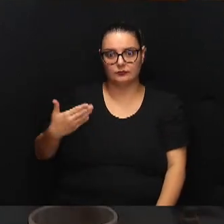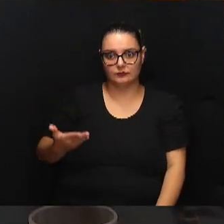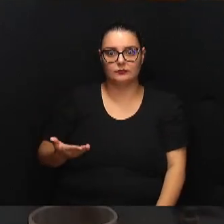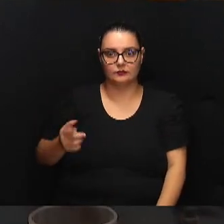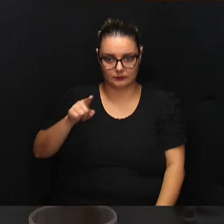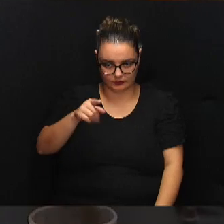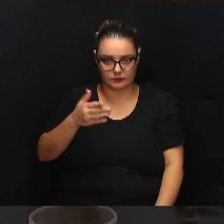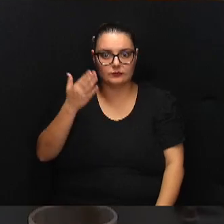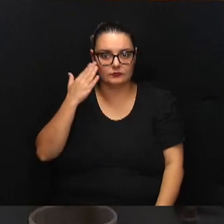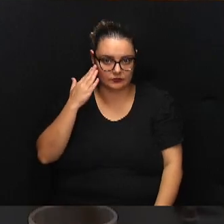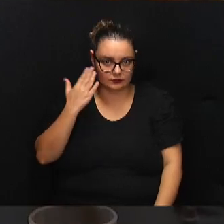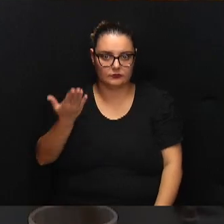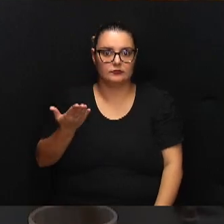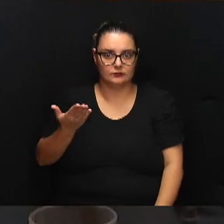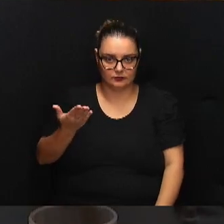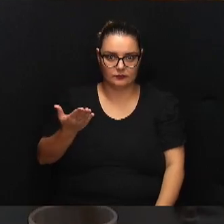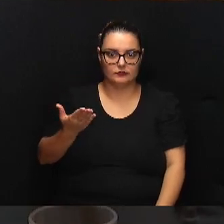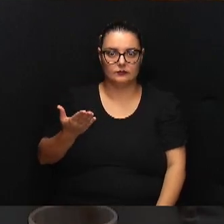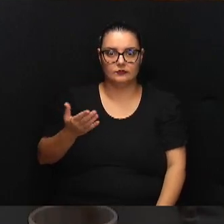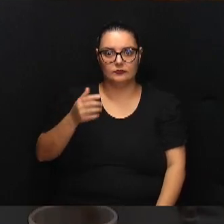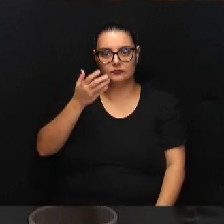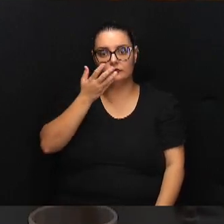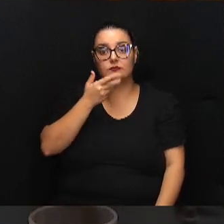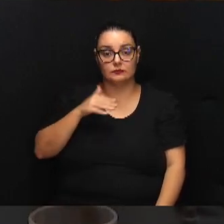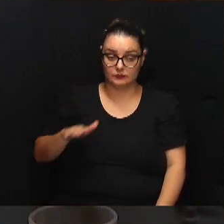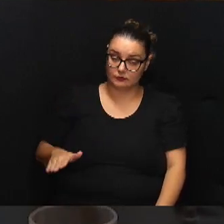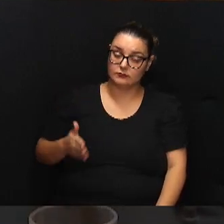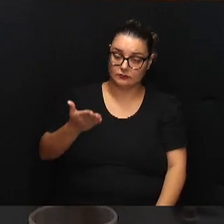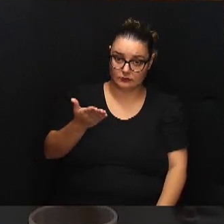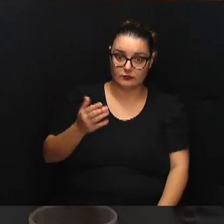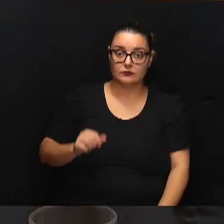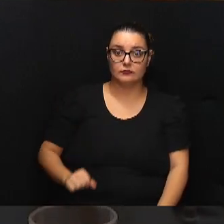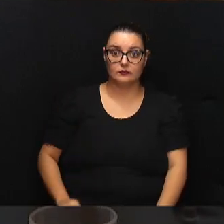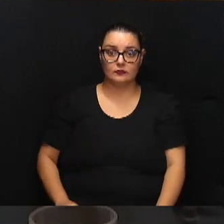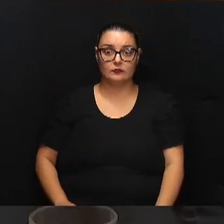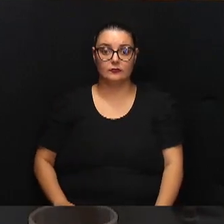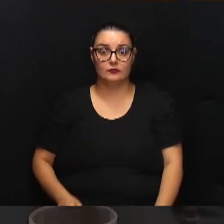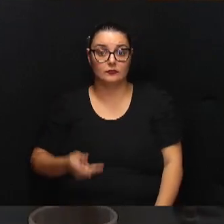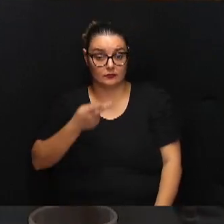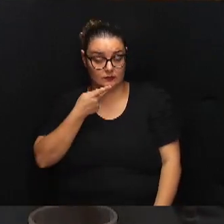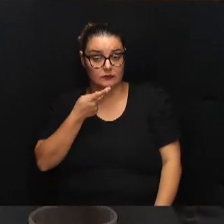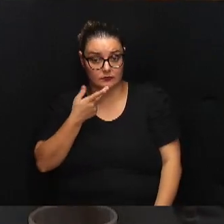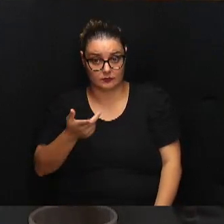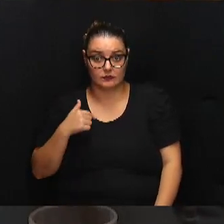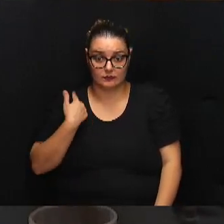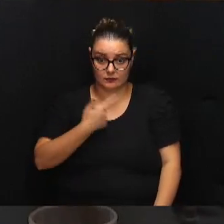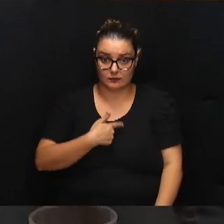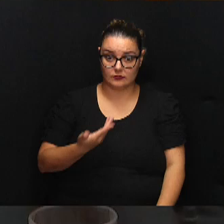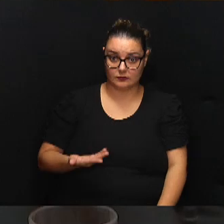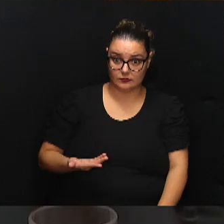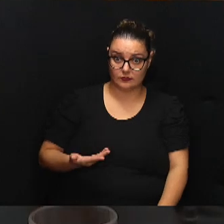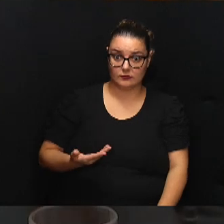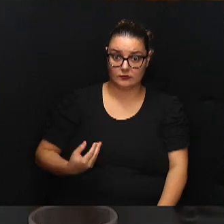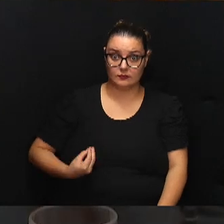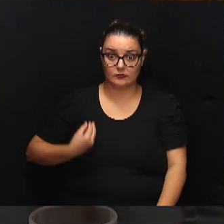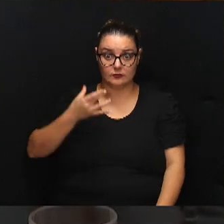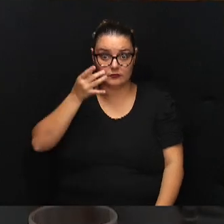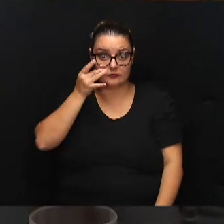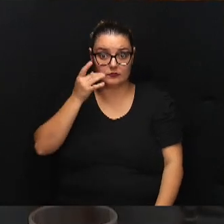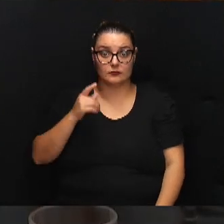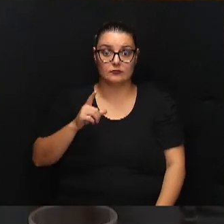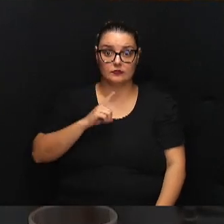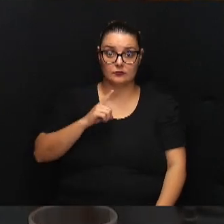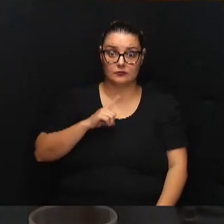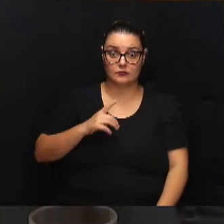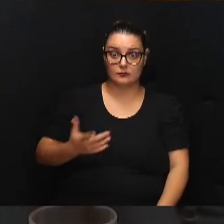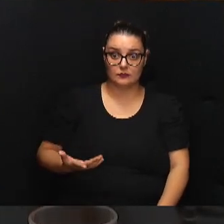Vocês sabem, vocês estão aí com a pequenininha. E eu falo que, assim, nós que estamos aqui, a gente teve